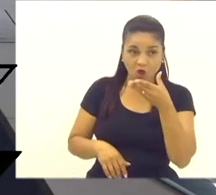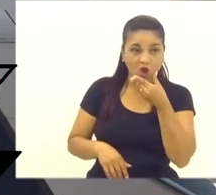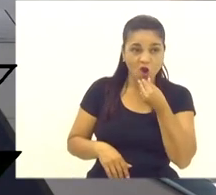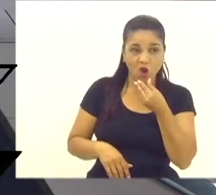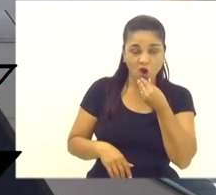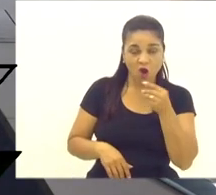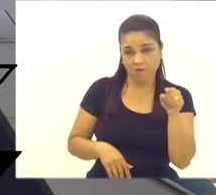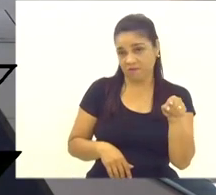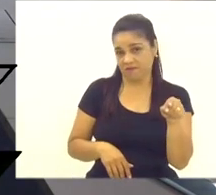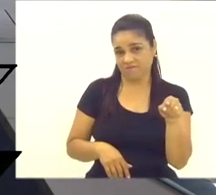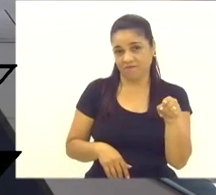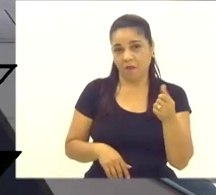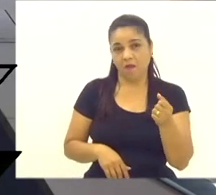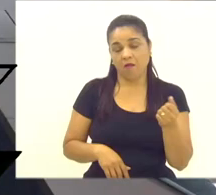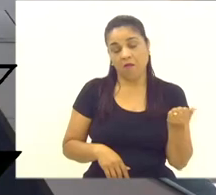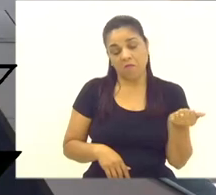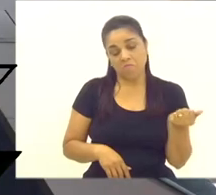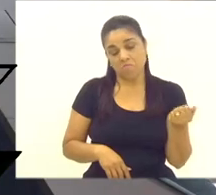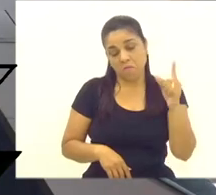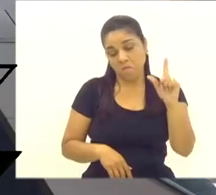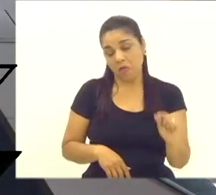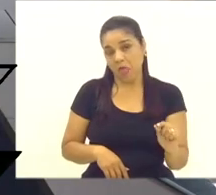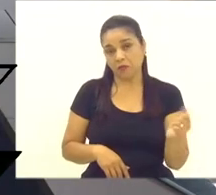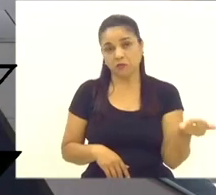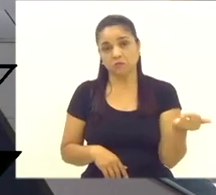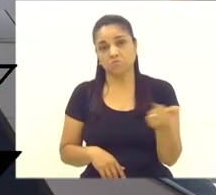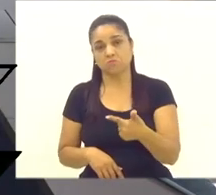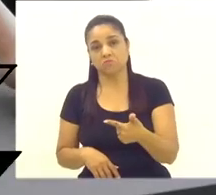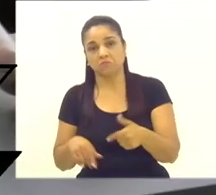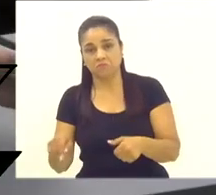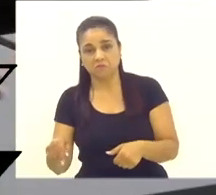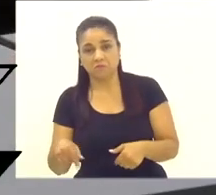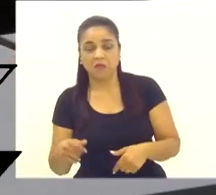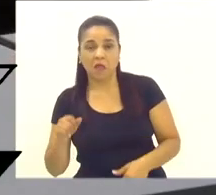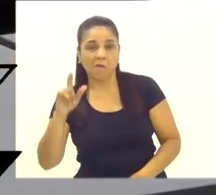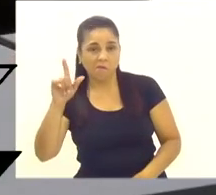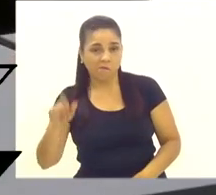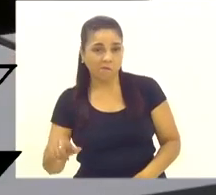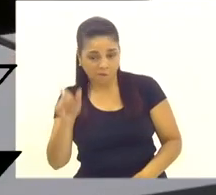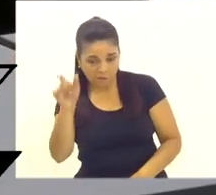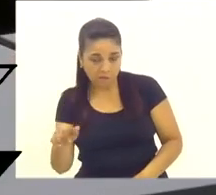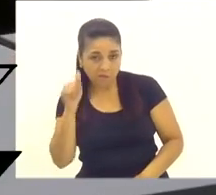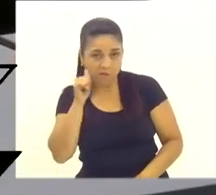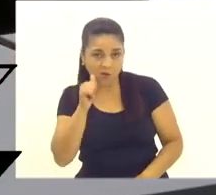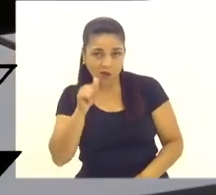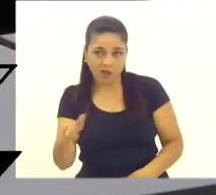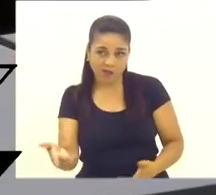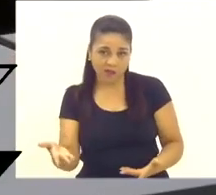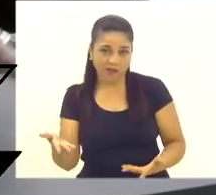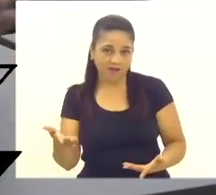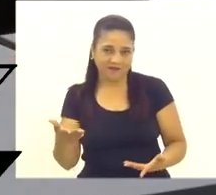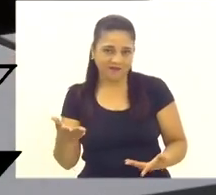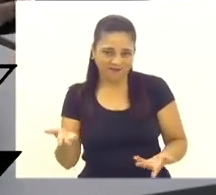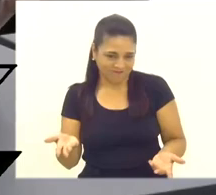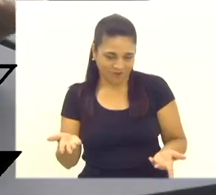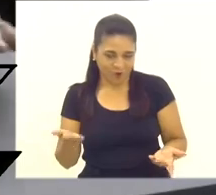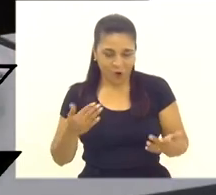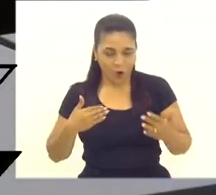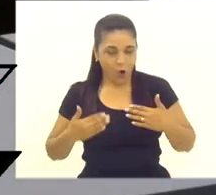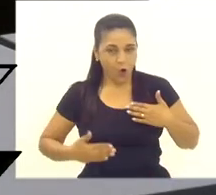desprestígio né um ataque a honra mas no âmbito que não chega na desorganização do corpo